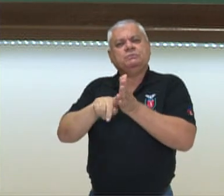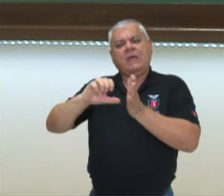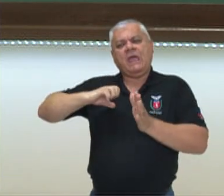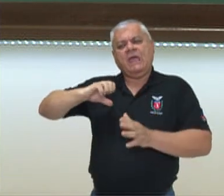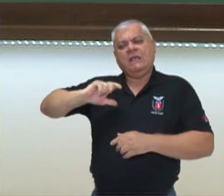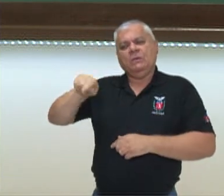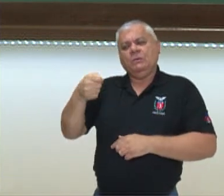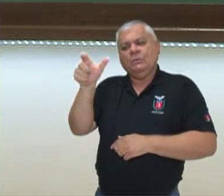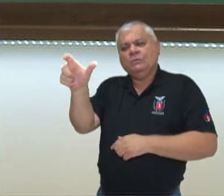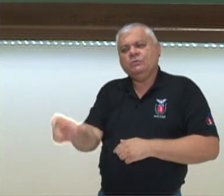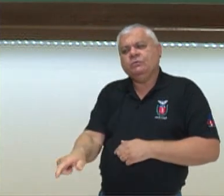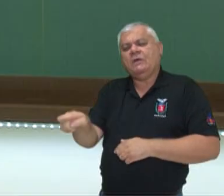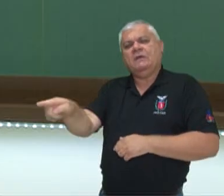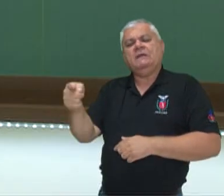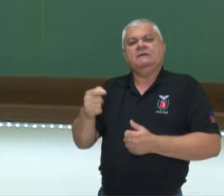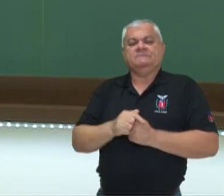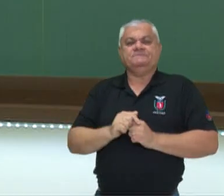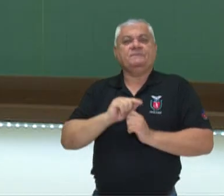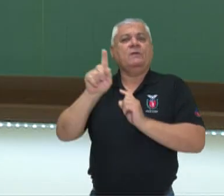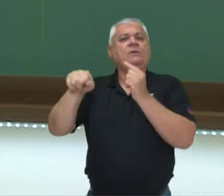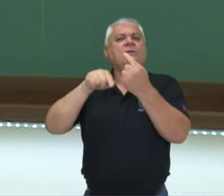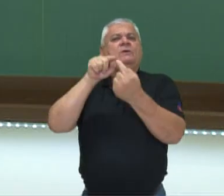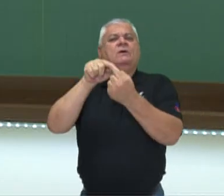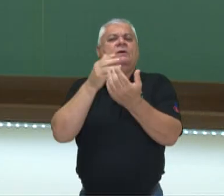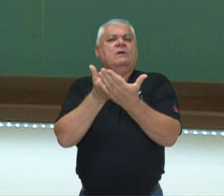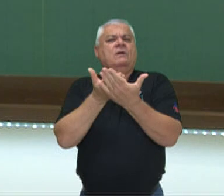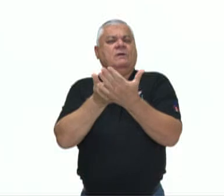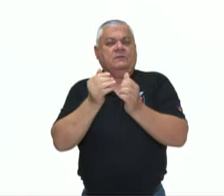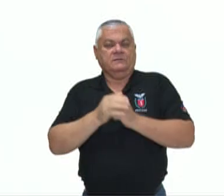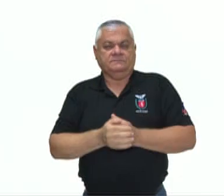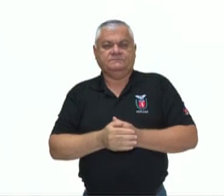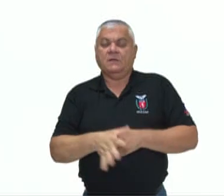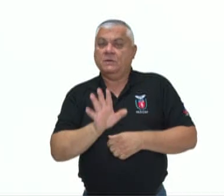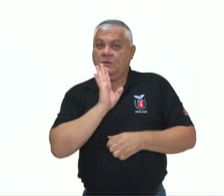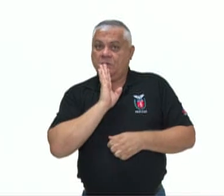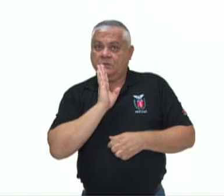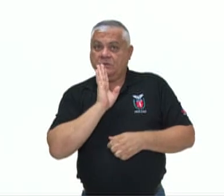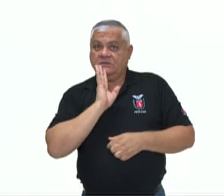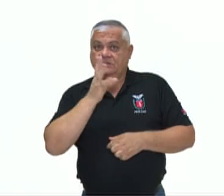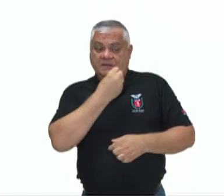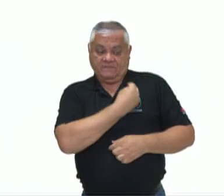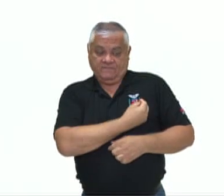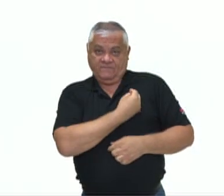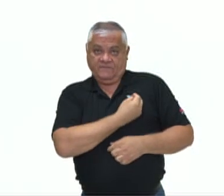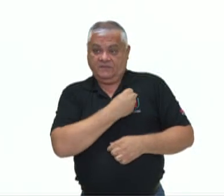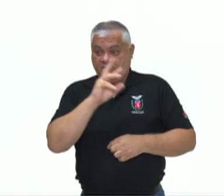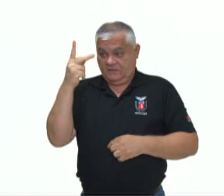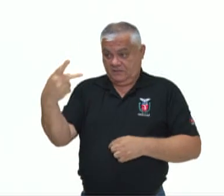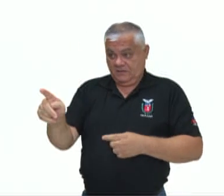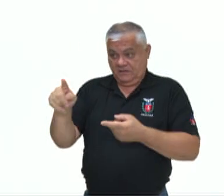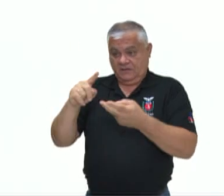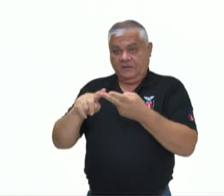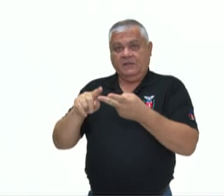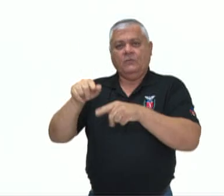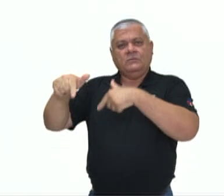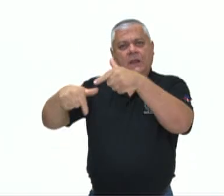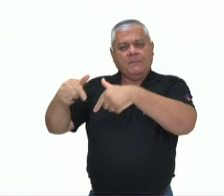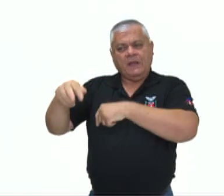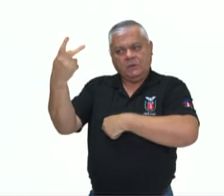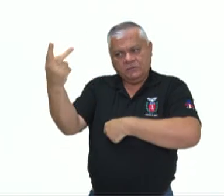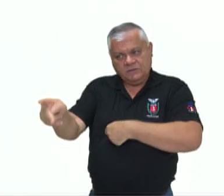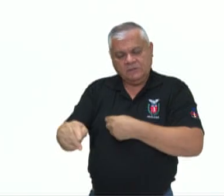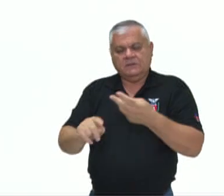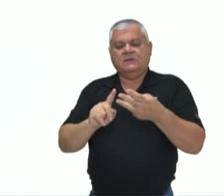lá? Então, os objetivos da aula de hoje são conhecer vida e obra de Aristóteles,